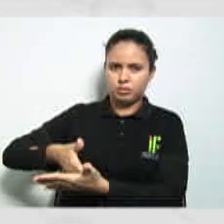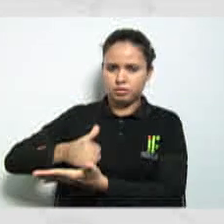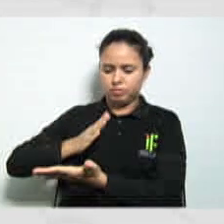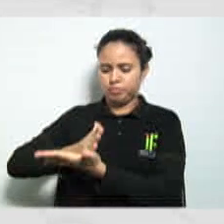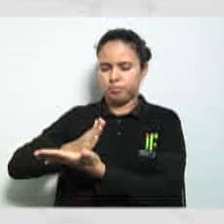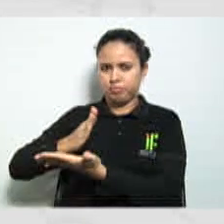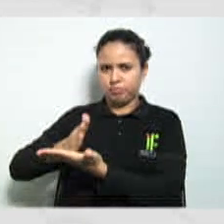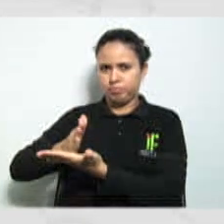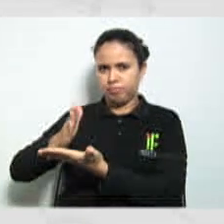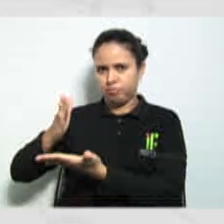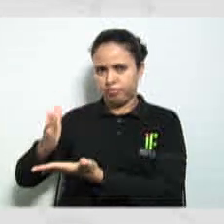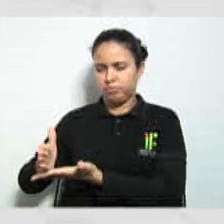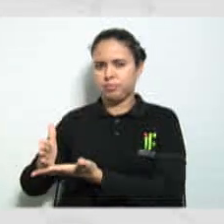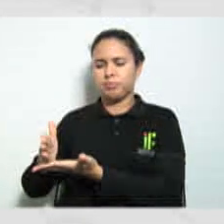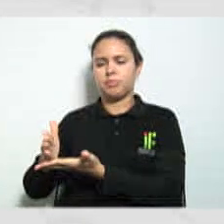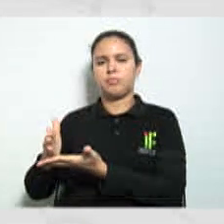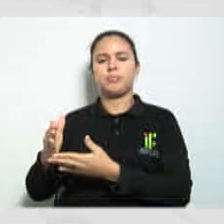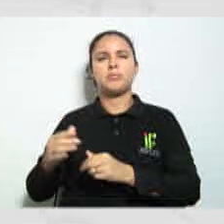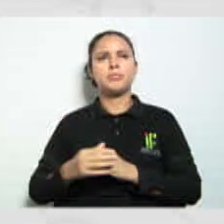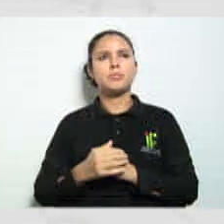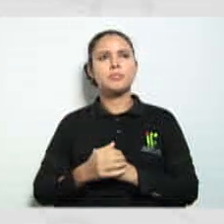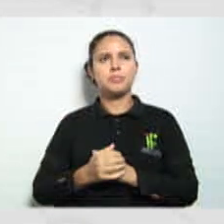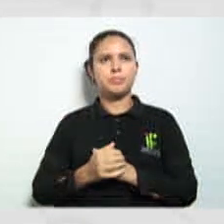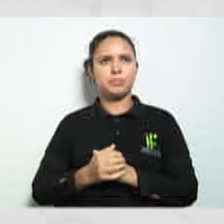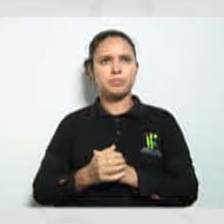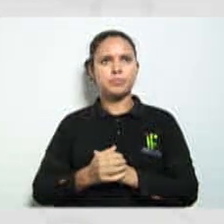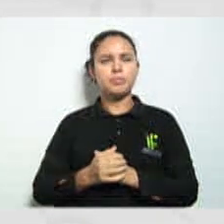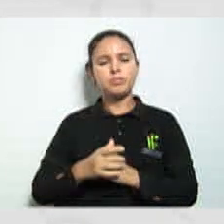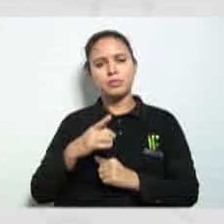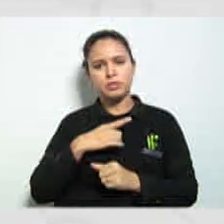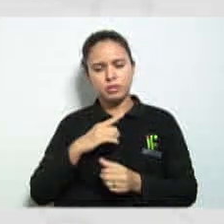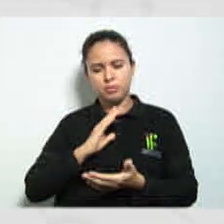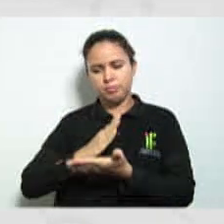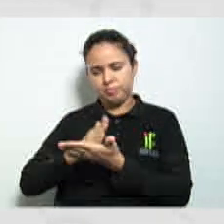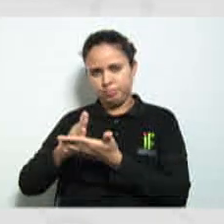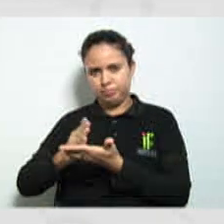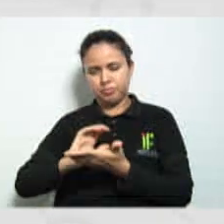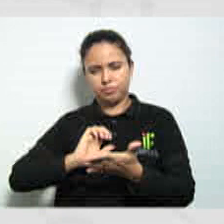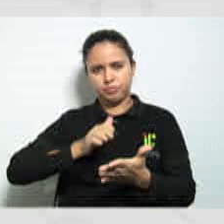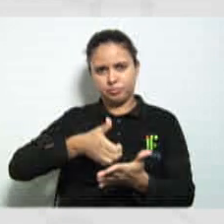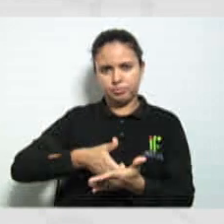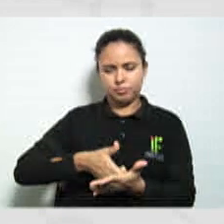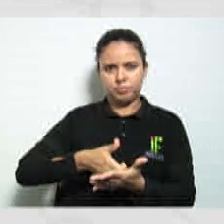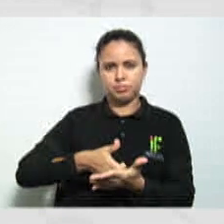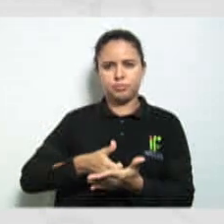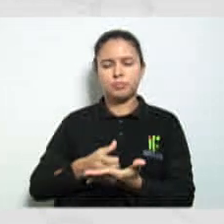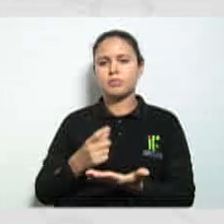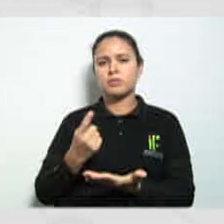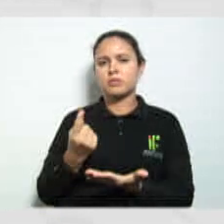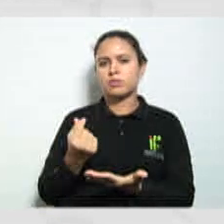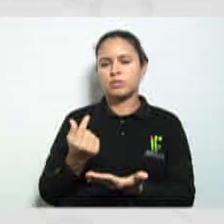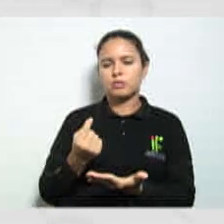prazo. Então, nós temos a prazo e à vista no valor de